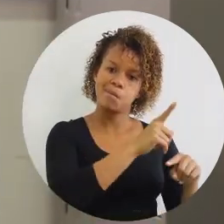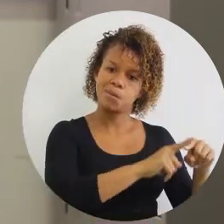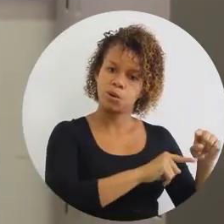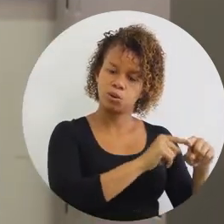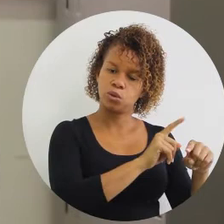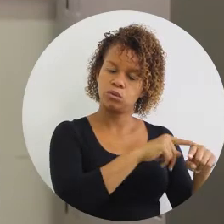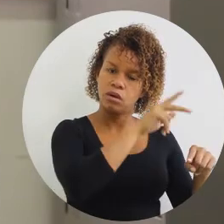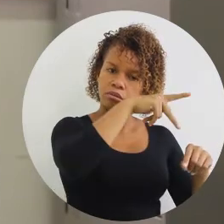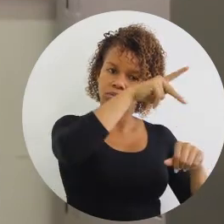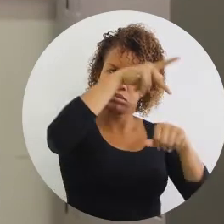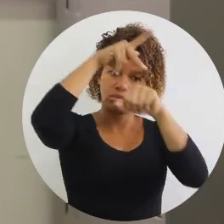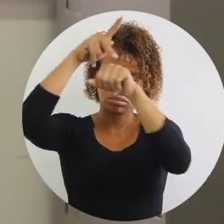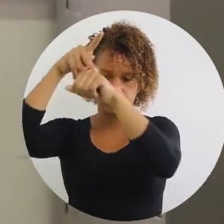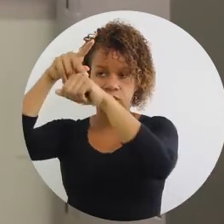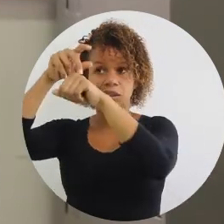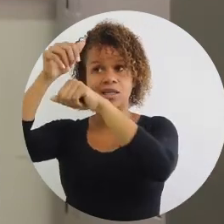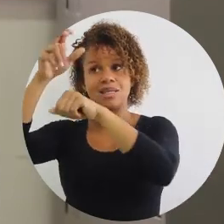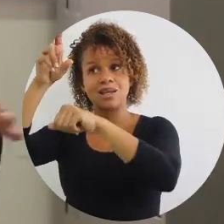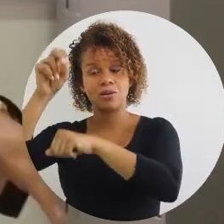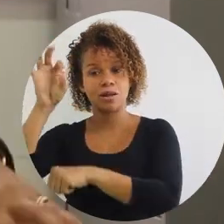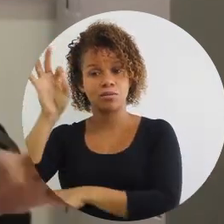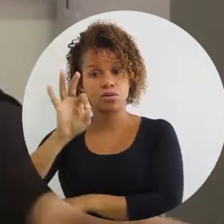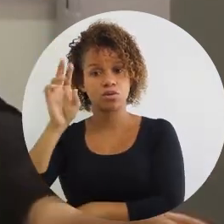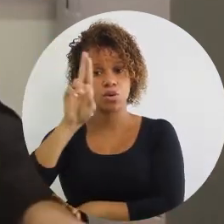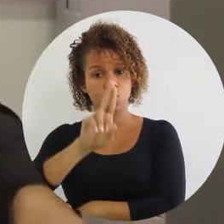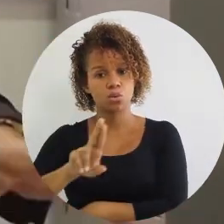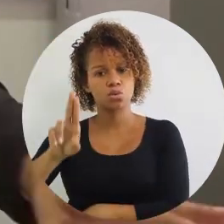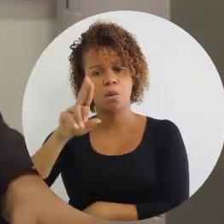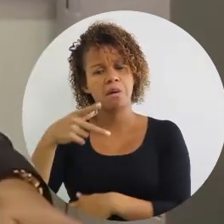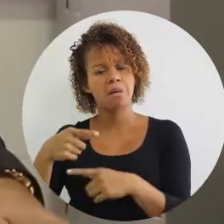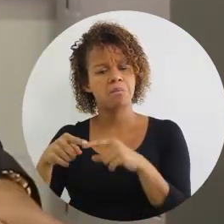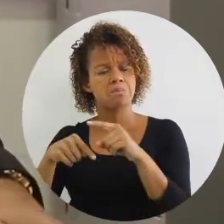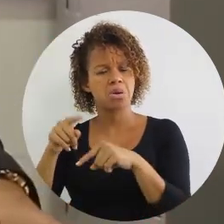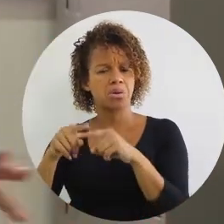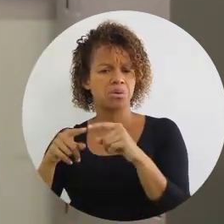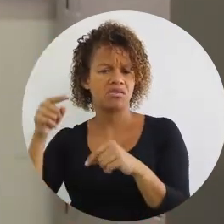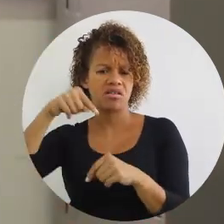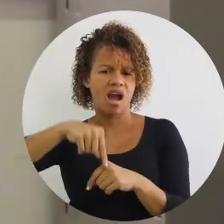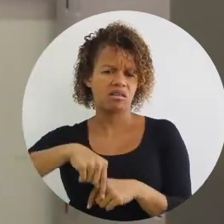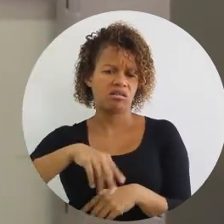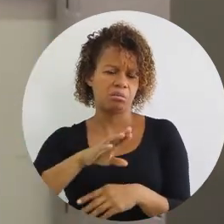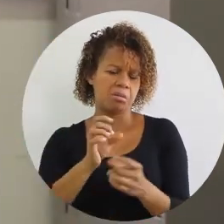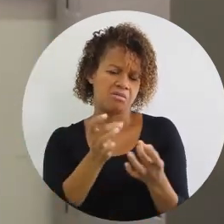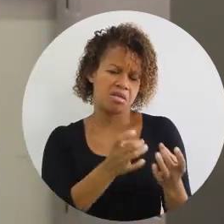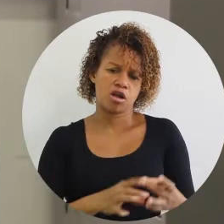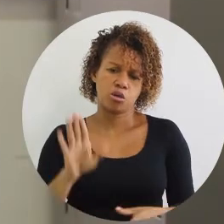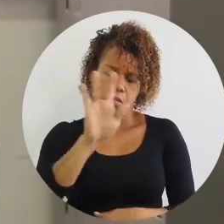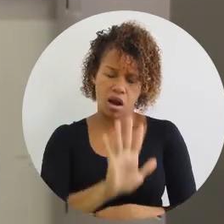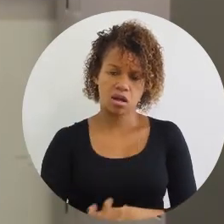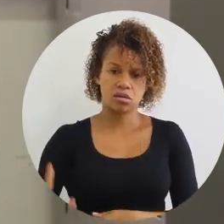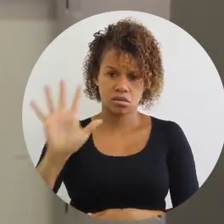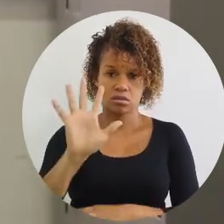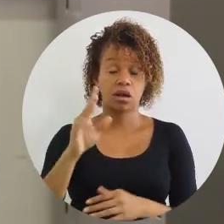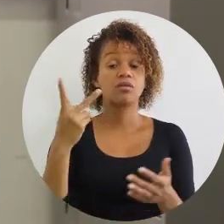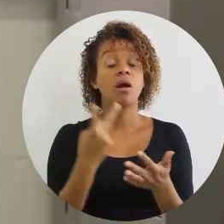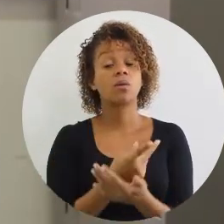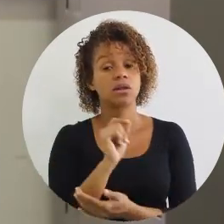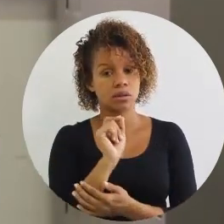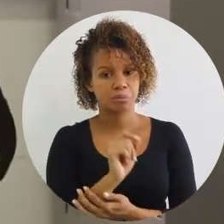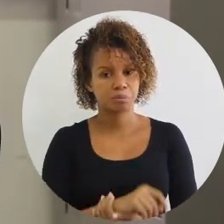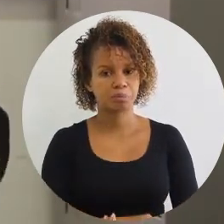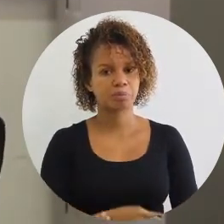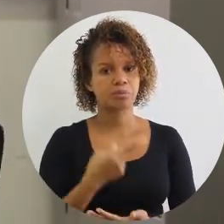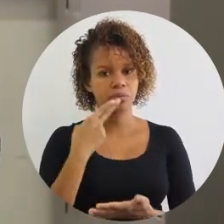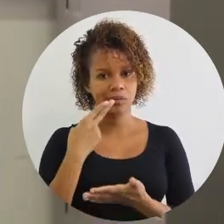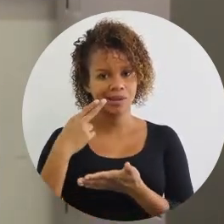e 50% você usou aquela matéria-prima para um produto que vai ser vendido no mercado interno. O que vai acontecer? O tributo